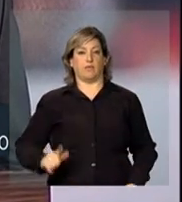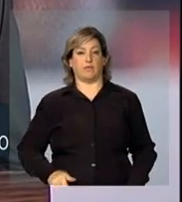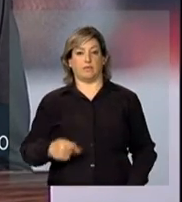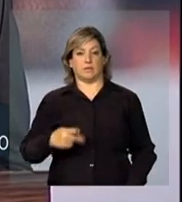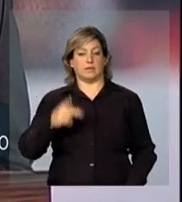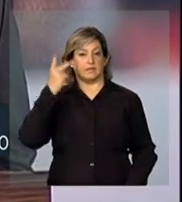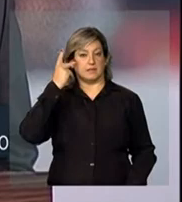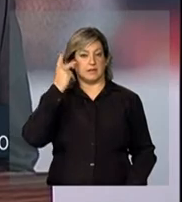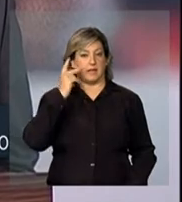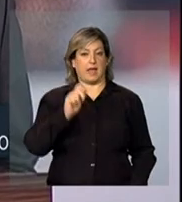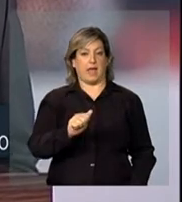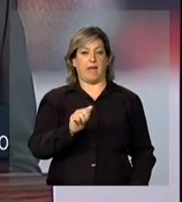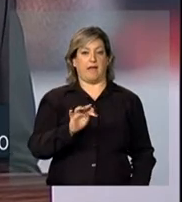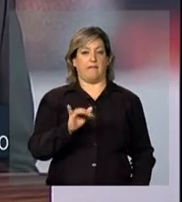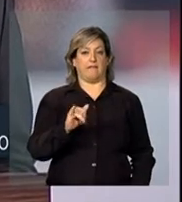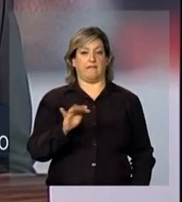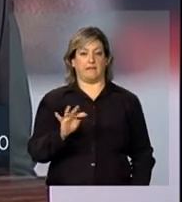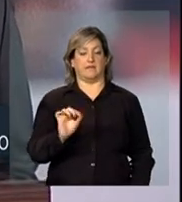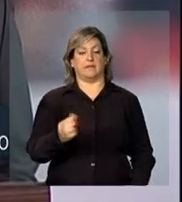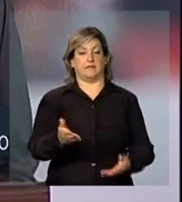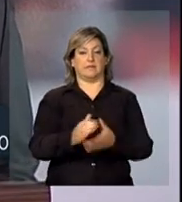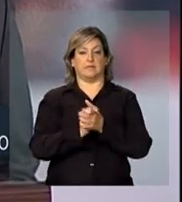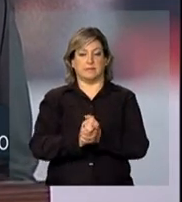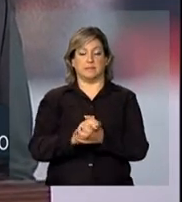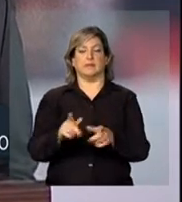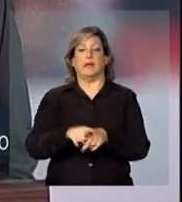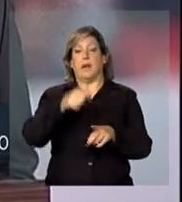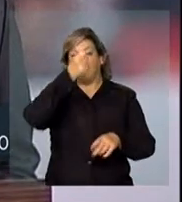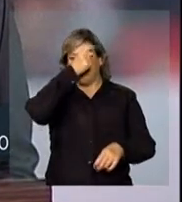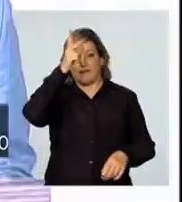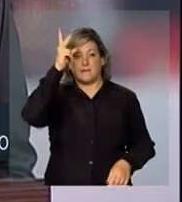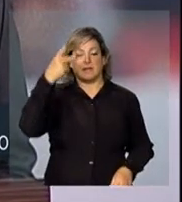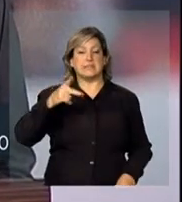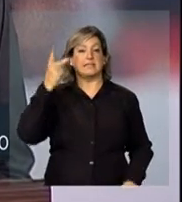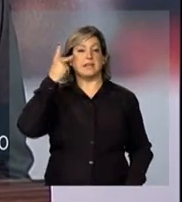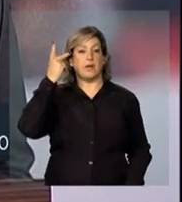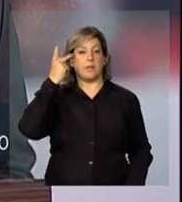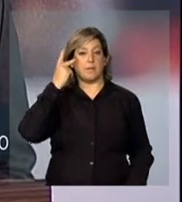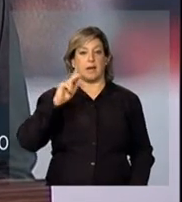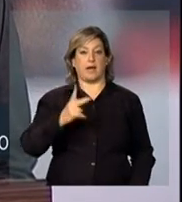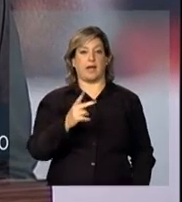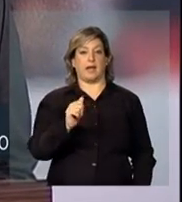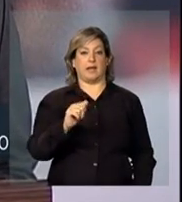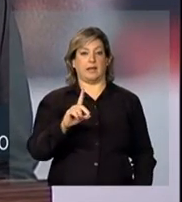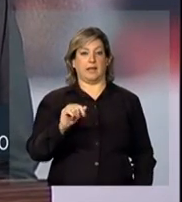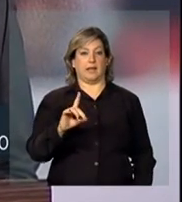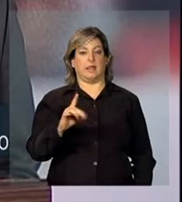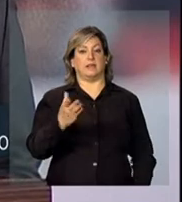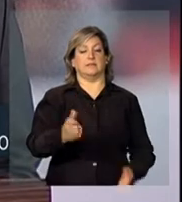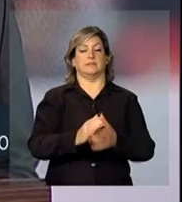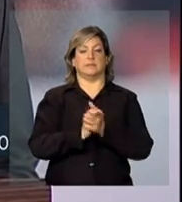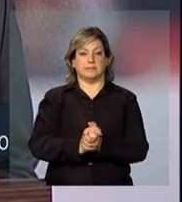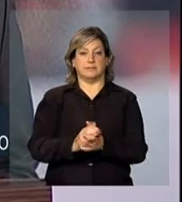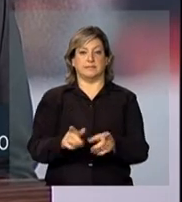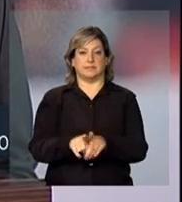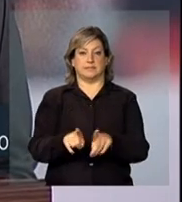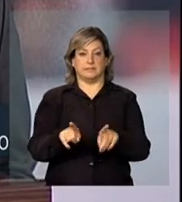afif Domingos prefeito de São Paulo excelentíssimo Fernando Haddad